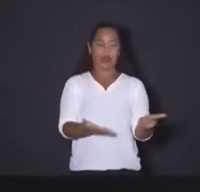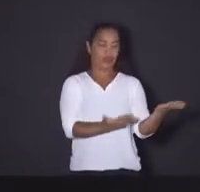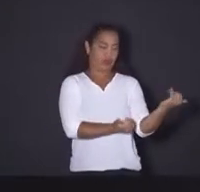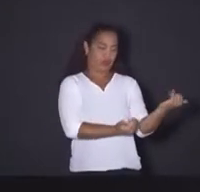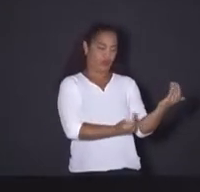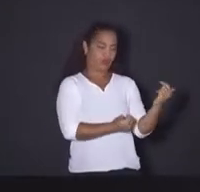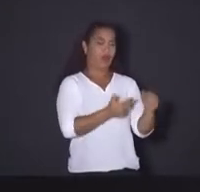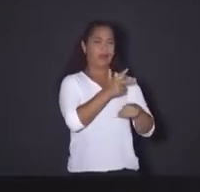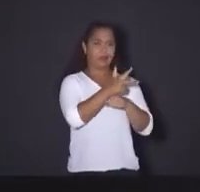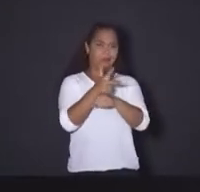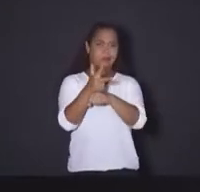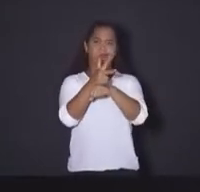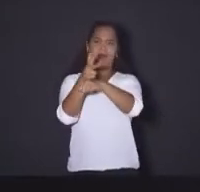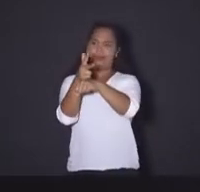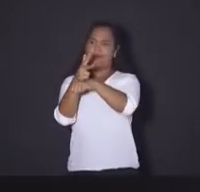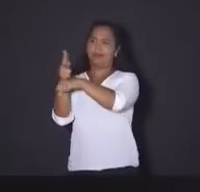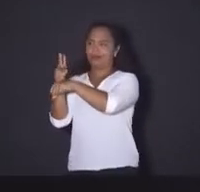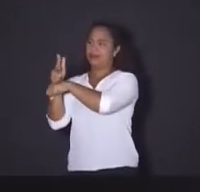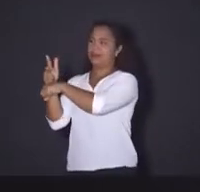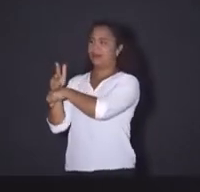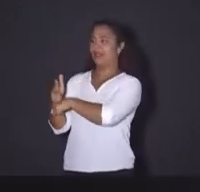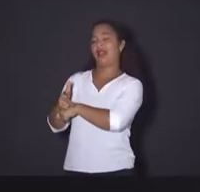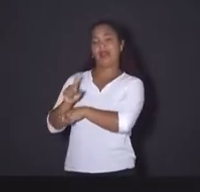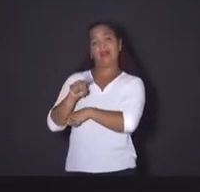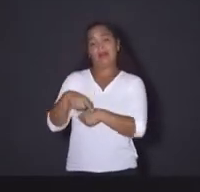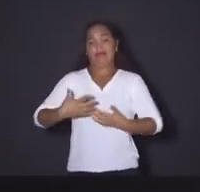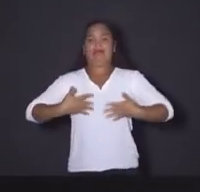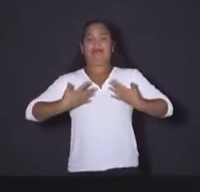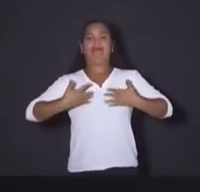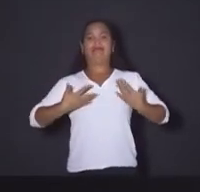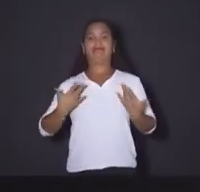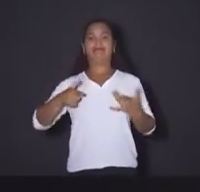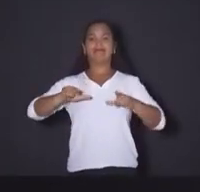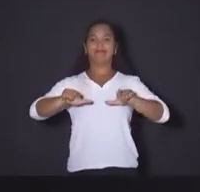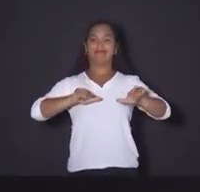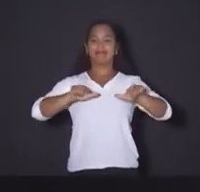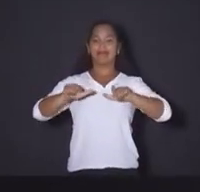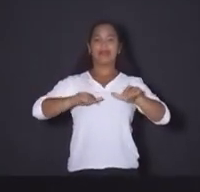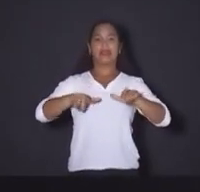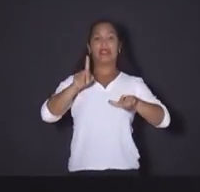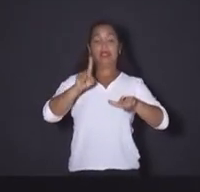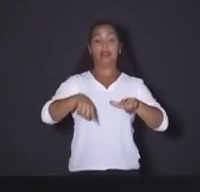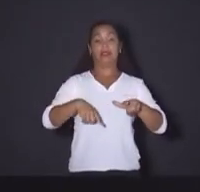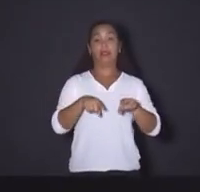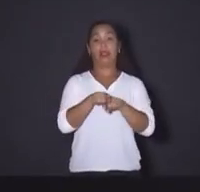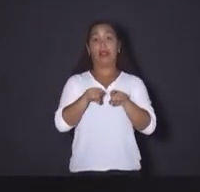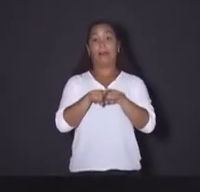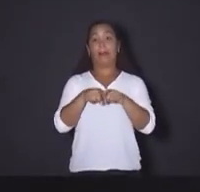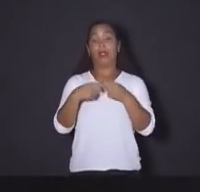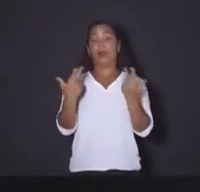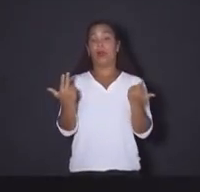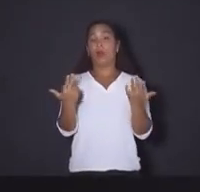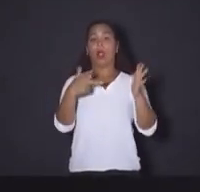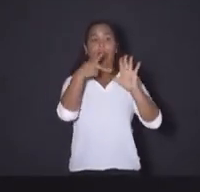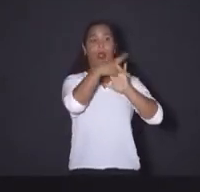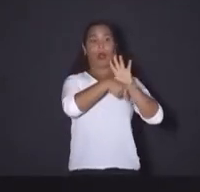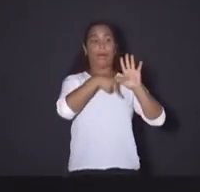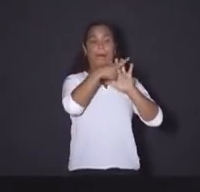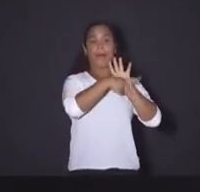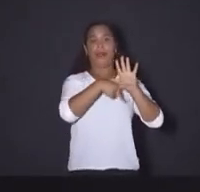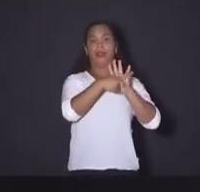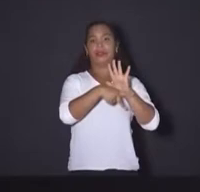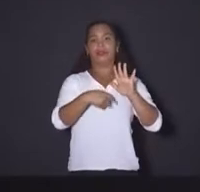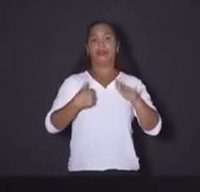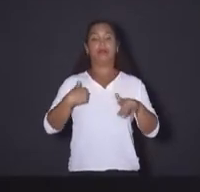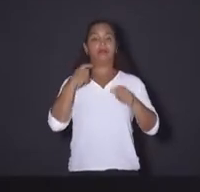grande. Então, se transforma num mote, né, de trabalho. E isso também oportuniza... como no projeto oportuniza que pessoas